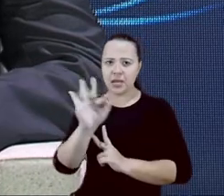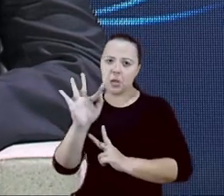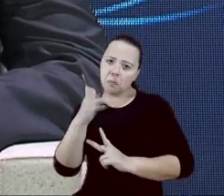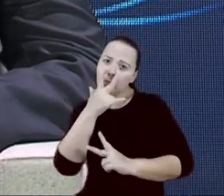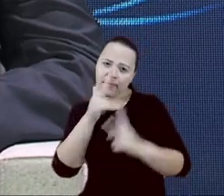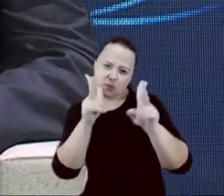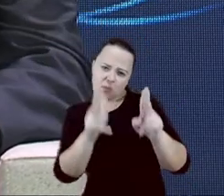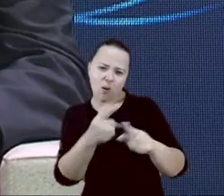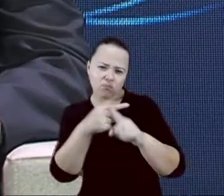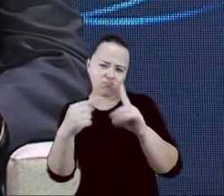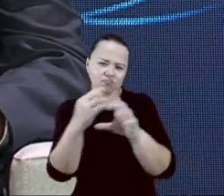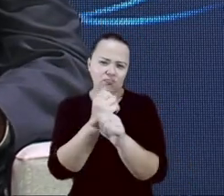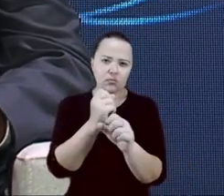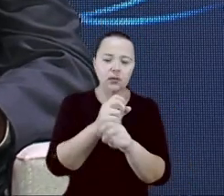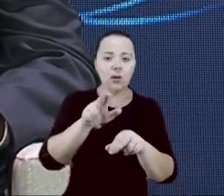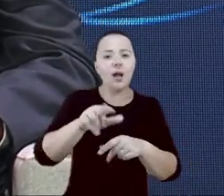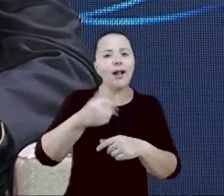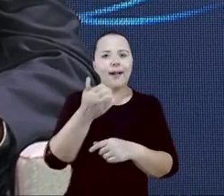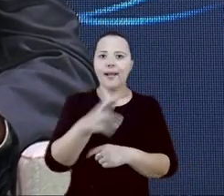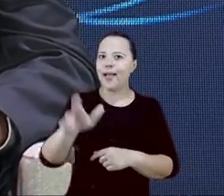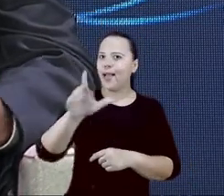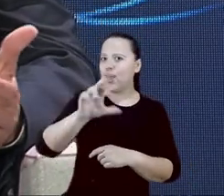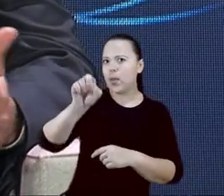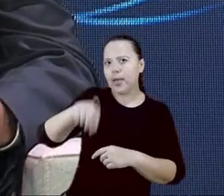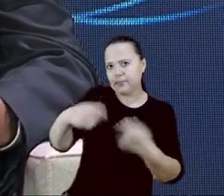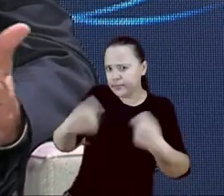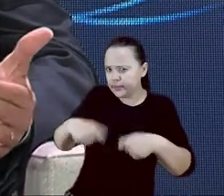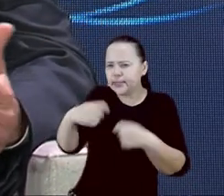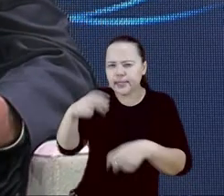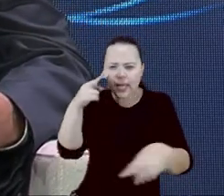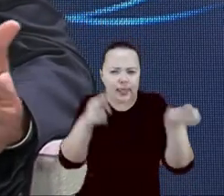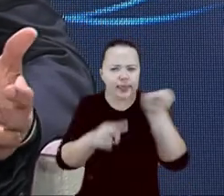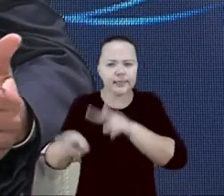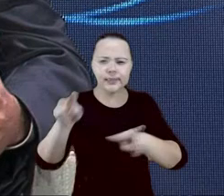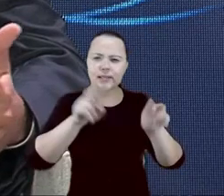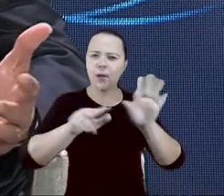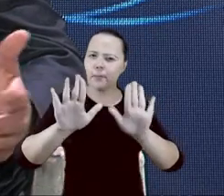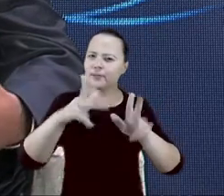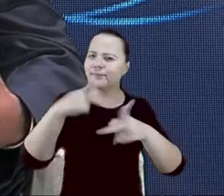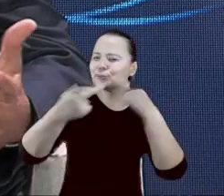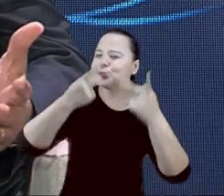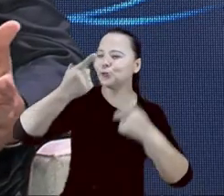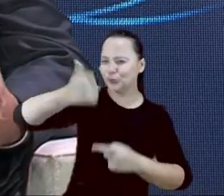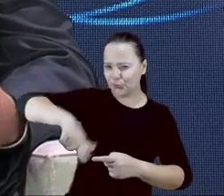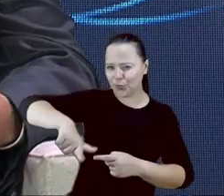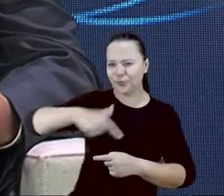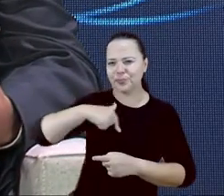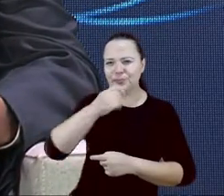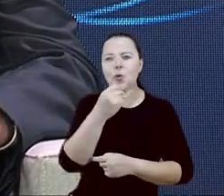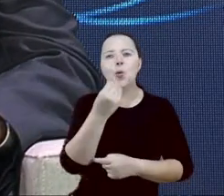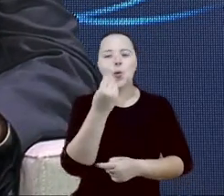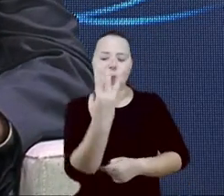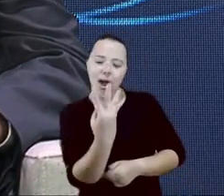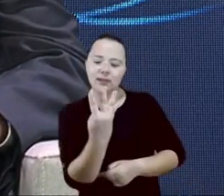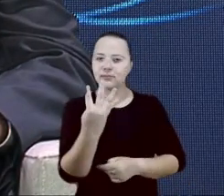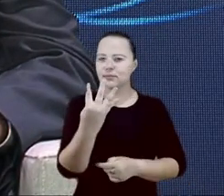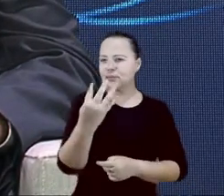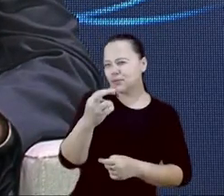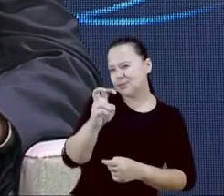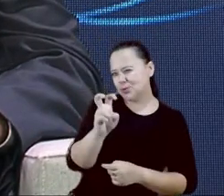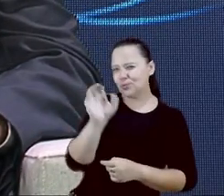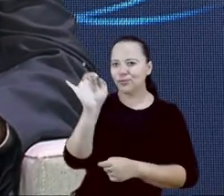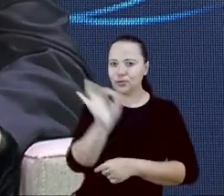óbvio que é é um montante relevante né mas de novo estamos falando aqui de ai talvez quatro cinco porcento é de resgate